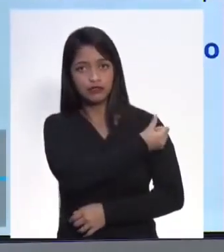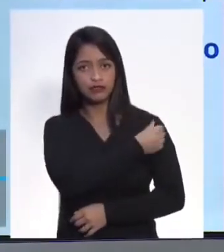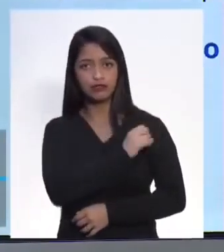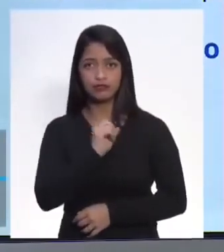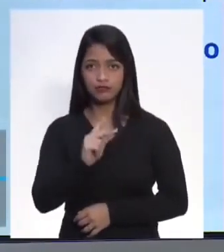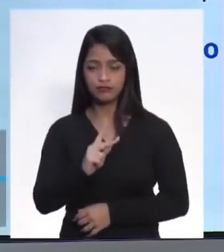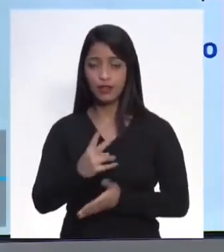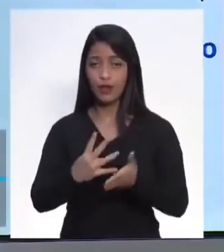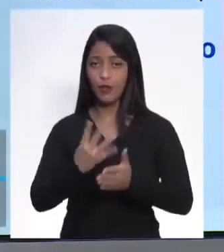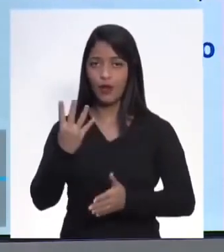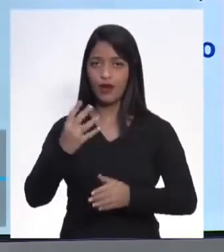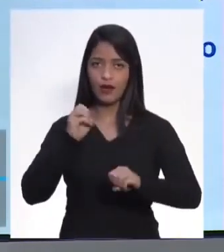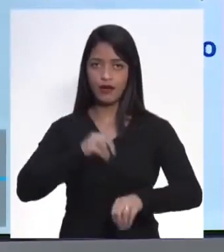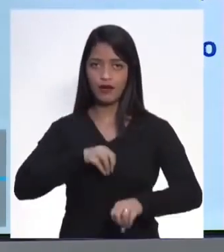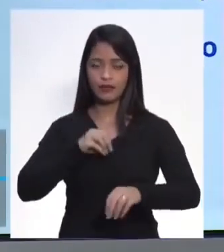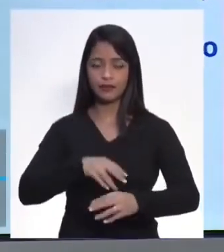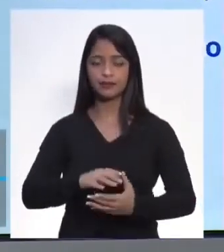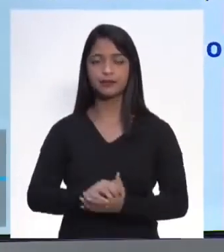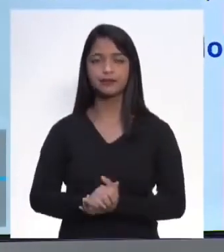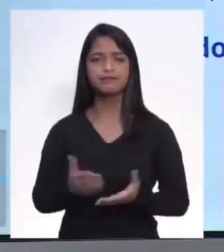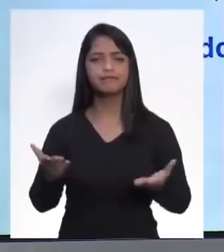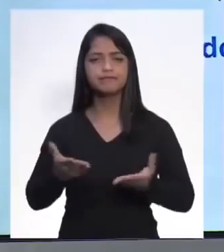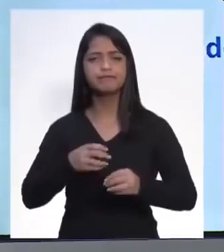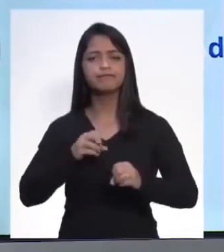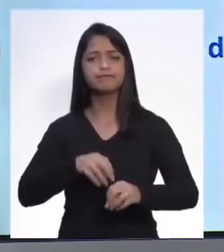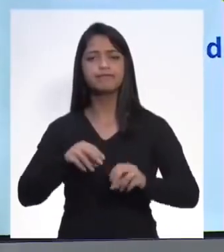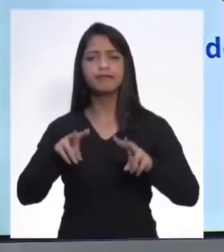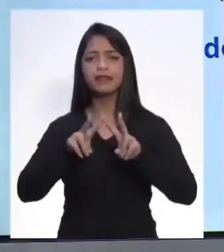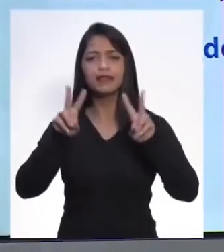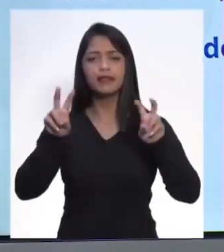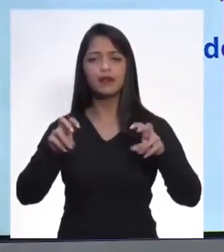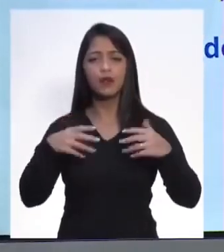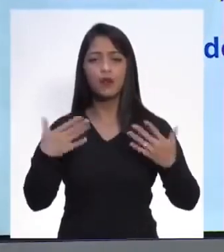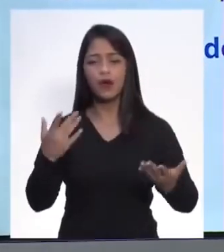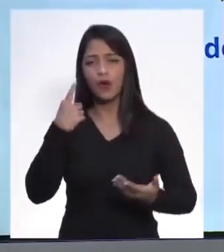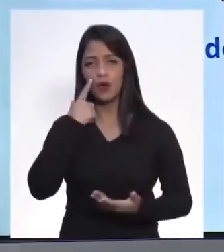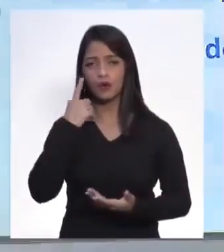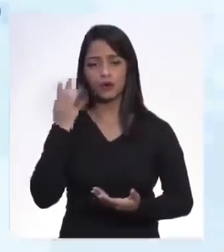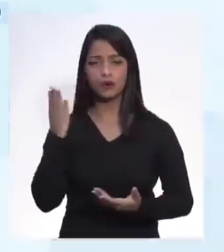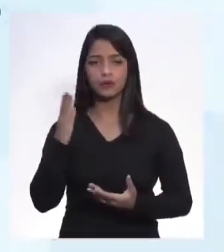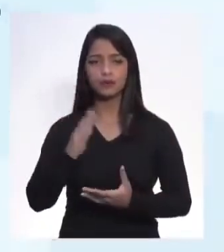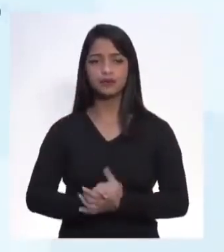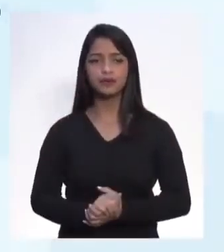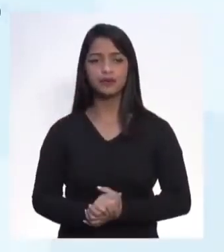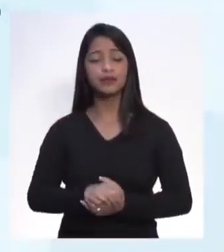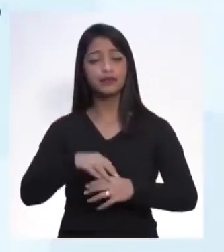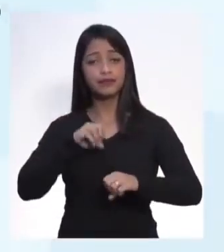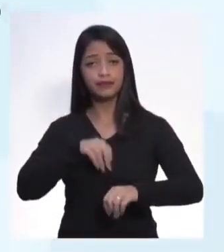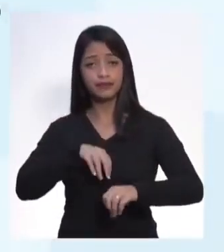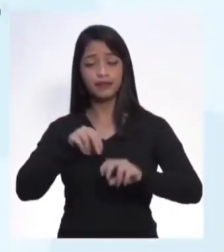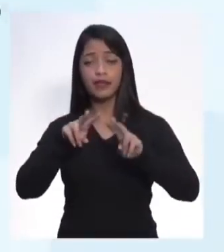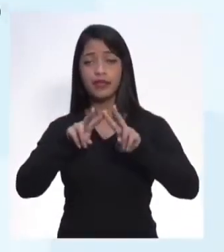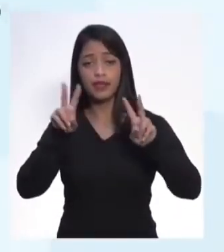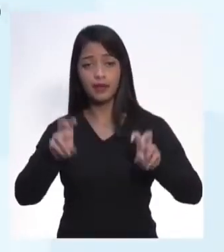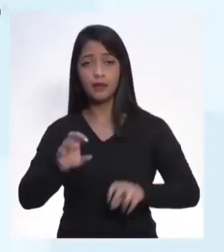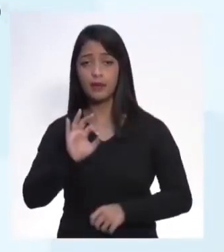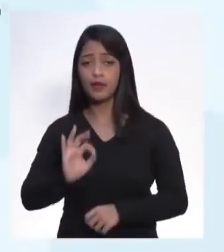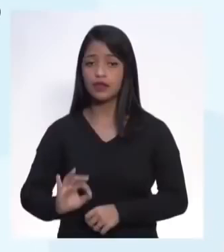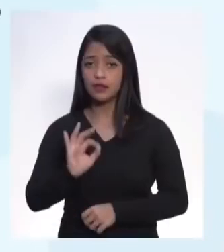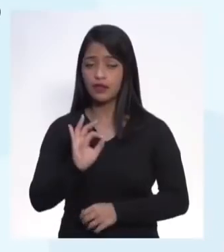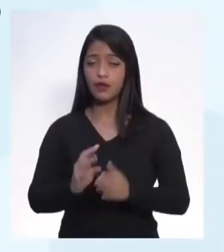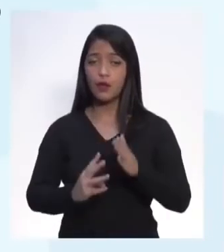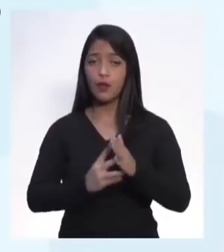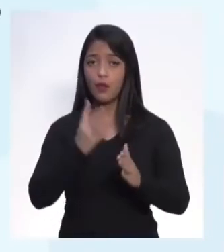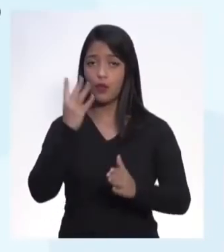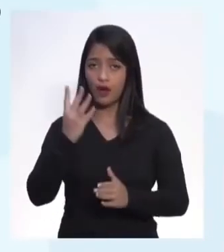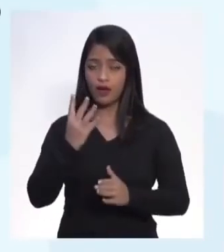tá? Tema da aula de hoje, olha o que aparece aí. Mais uma aula de porcentagem, a aula 4, e a gente vai